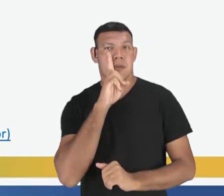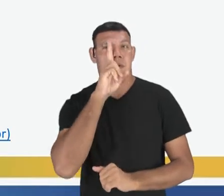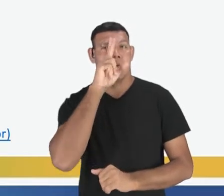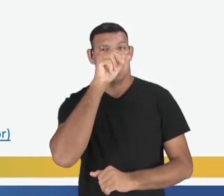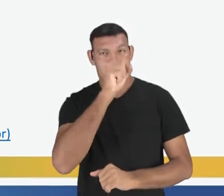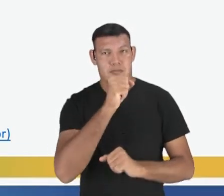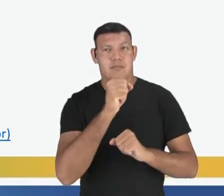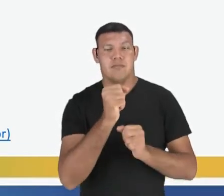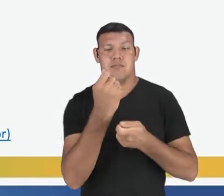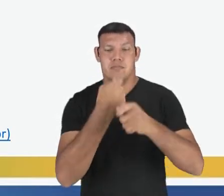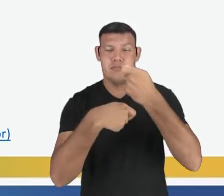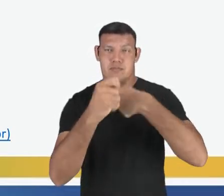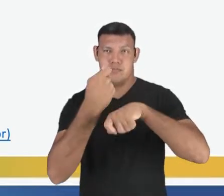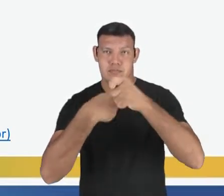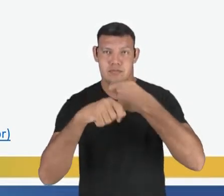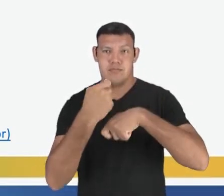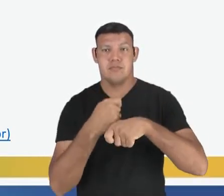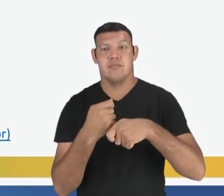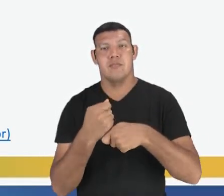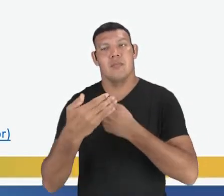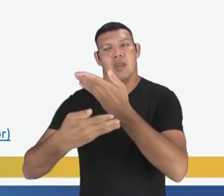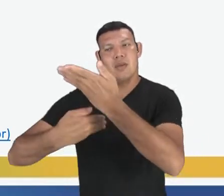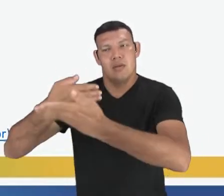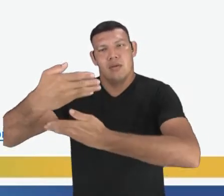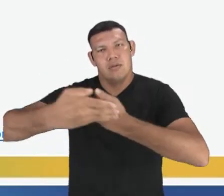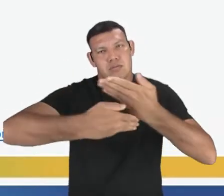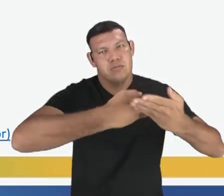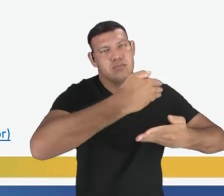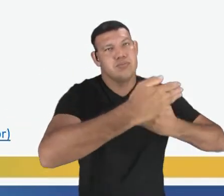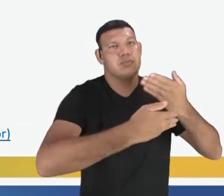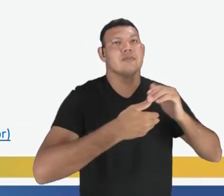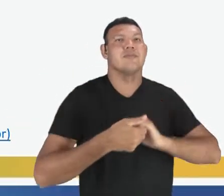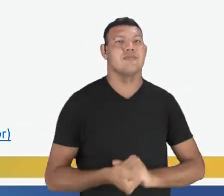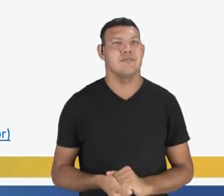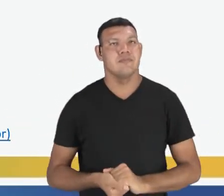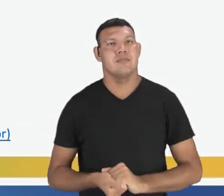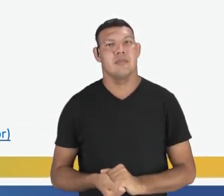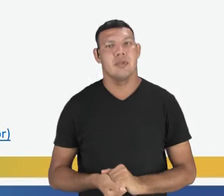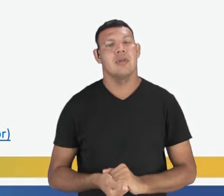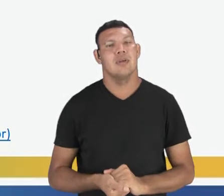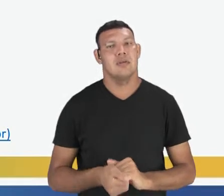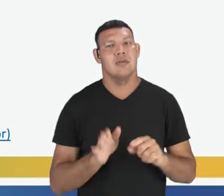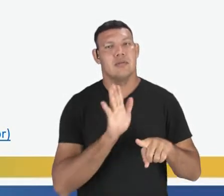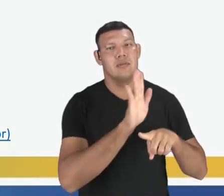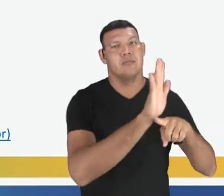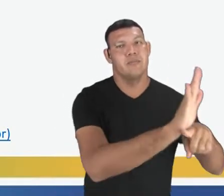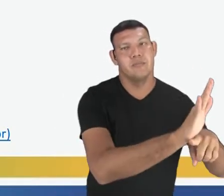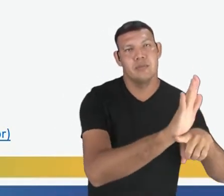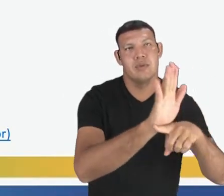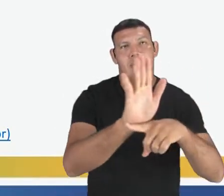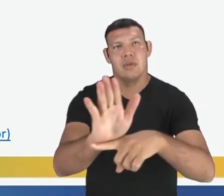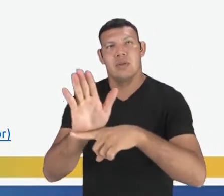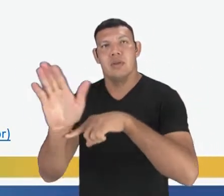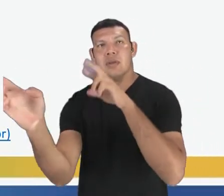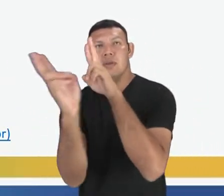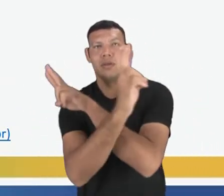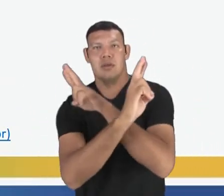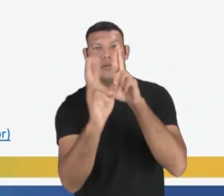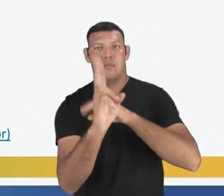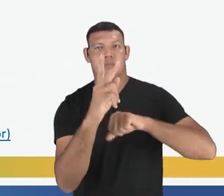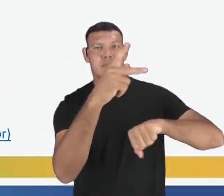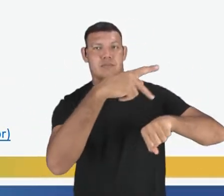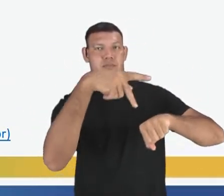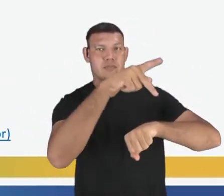das economias componentes do bloco. E por último, cooperativismo nas relações entre os países, com